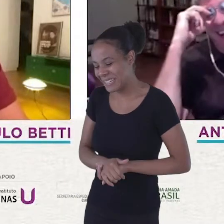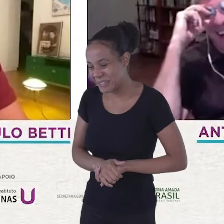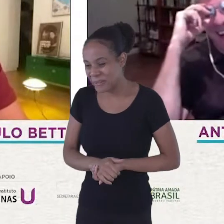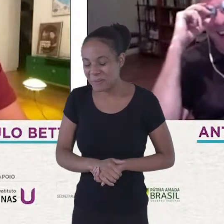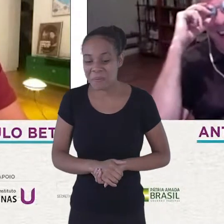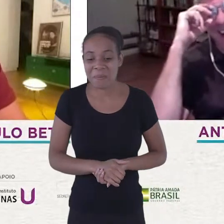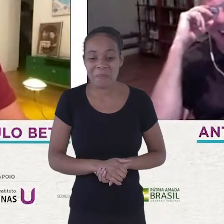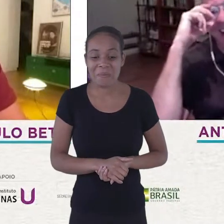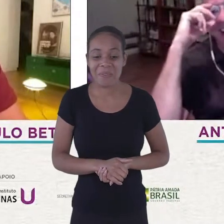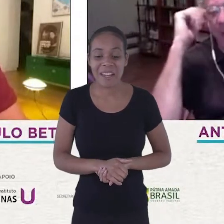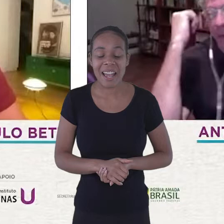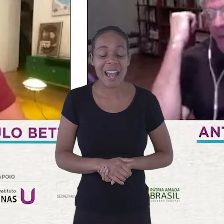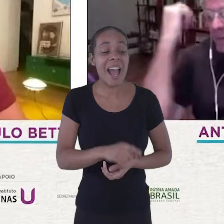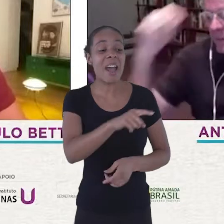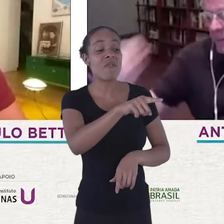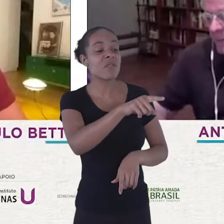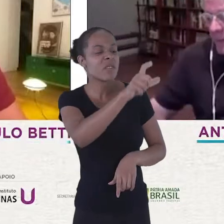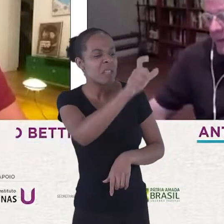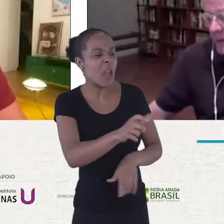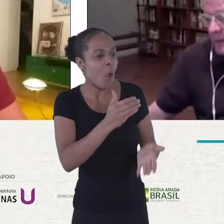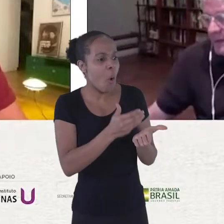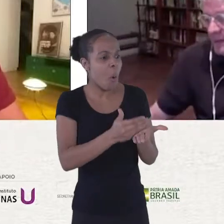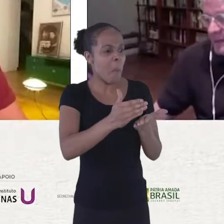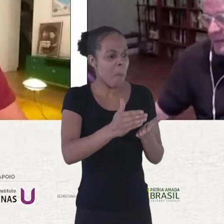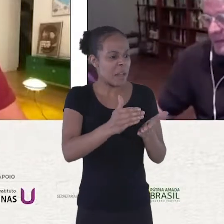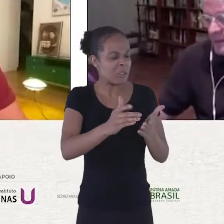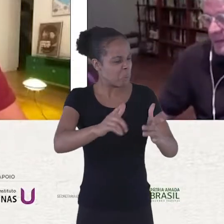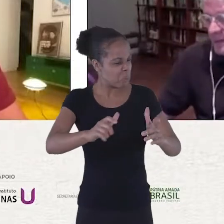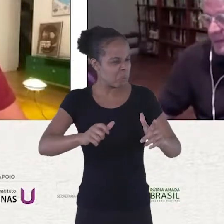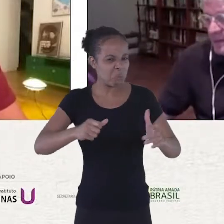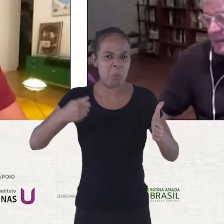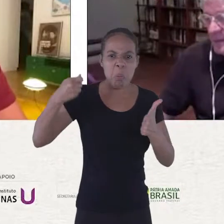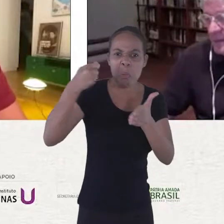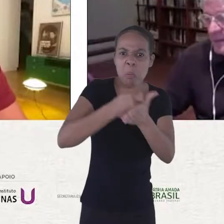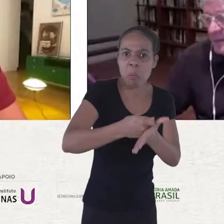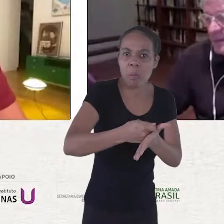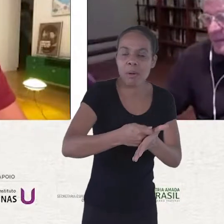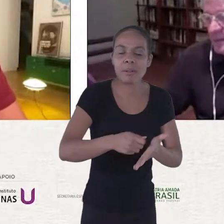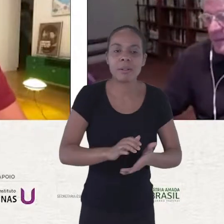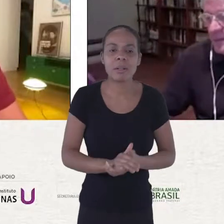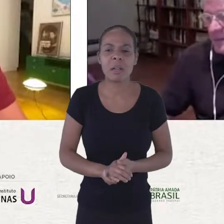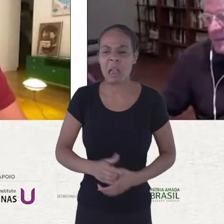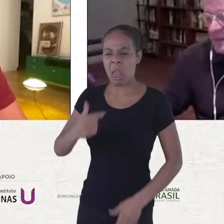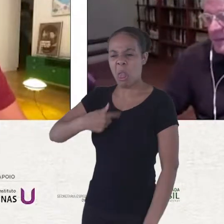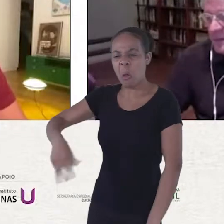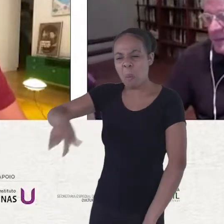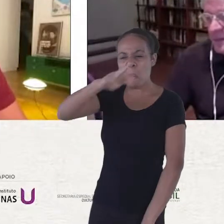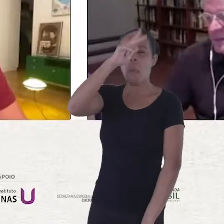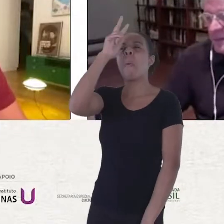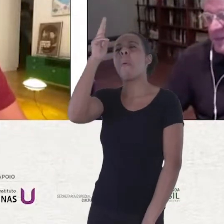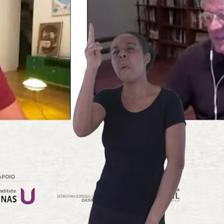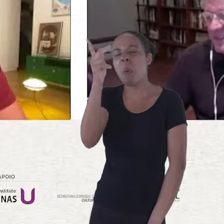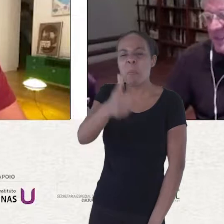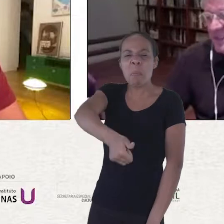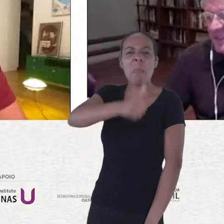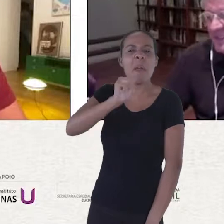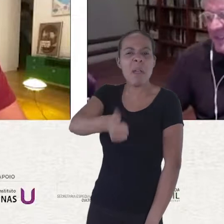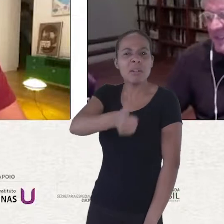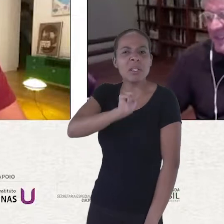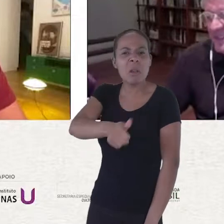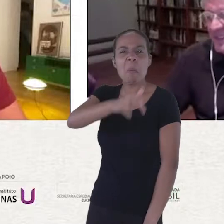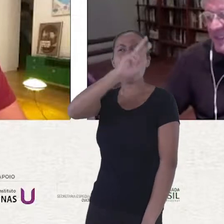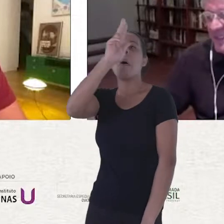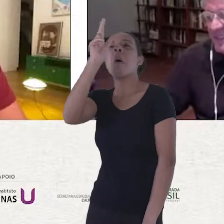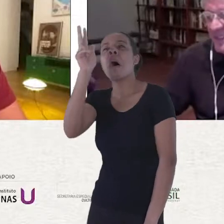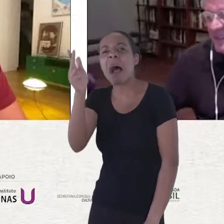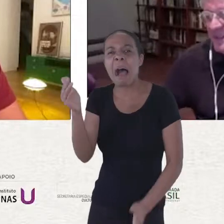Olha aqui, aí você começa na porrada. Bebo muito, bebo até apagar, esquecer que